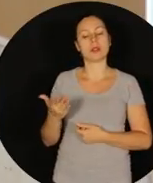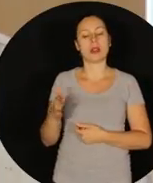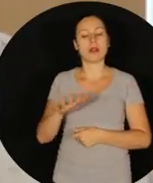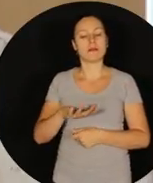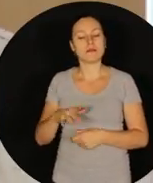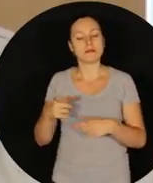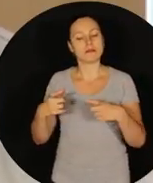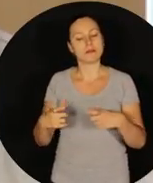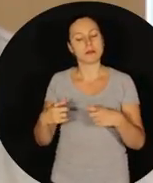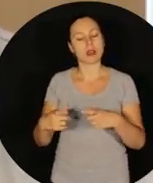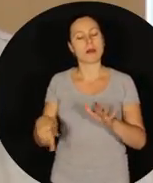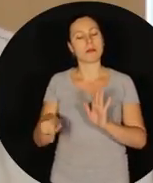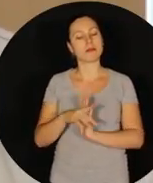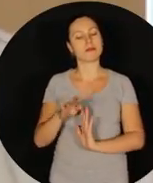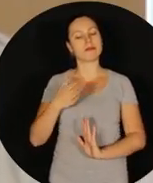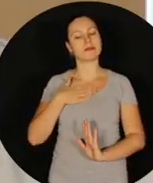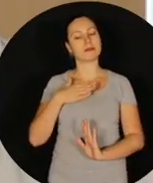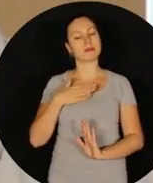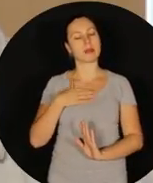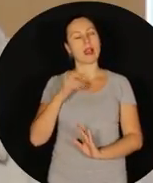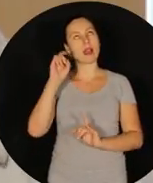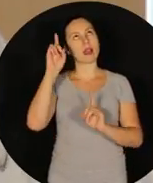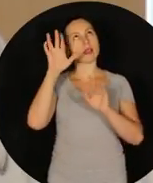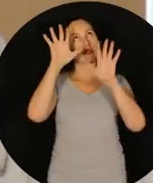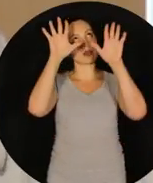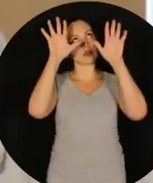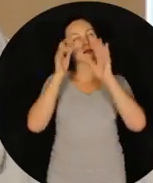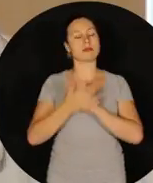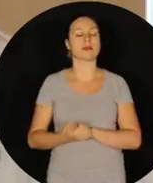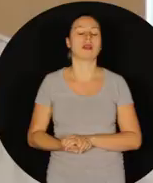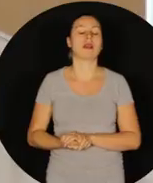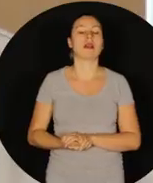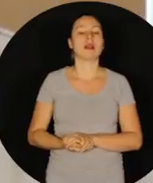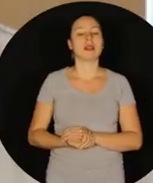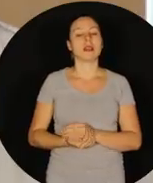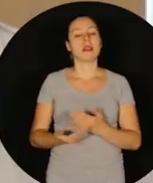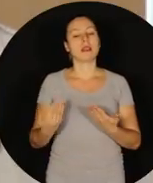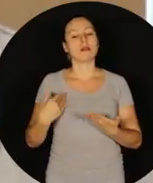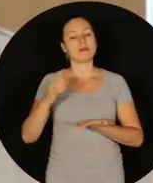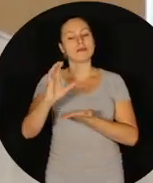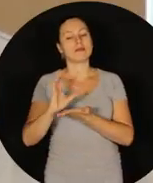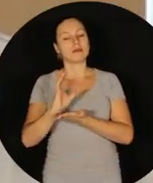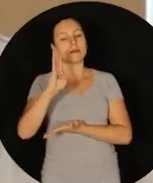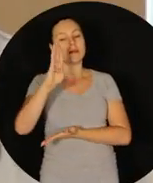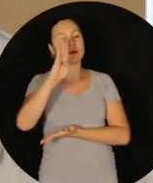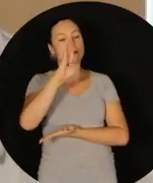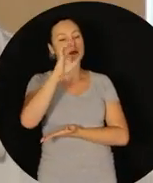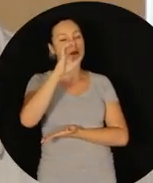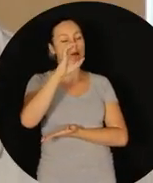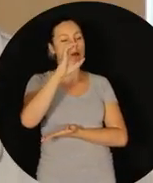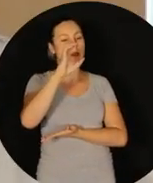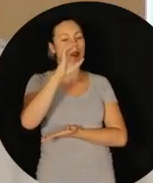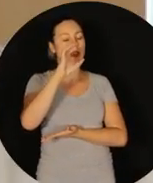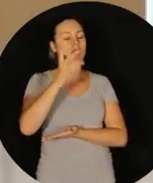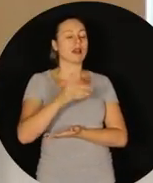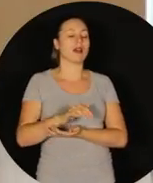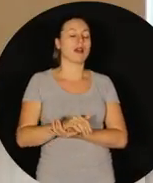espaço onde eu considero que é o meu, graças a Deus, e eu recebo o BPC, benefício de prestação continuada,